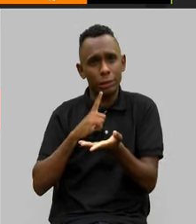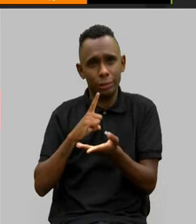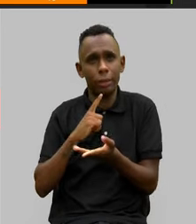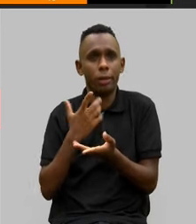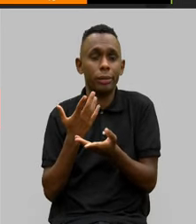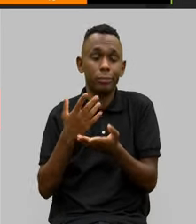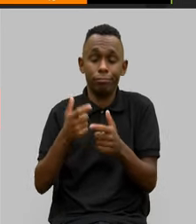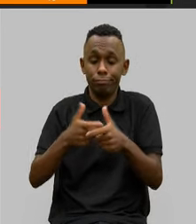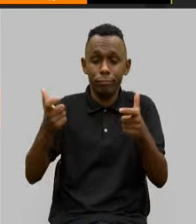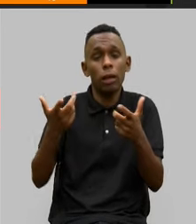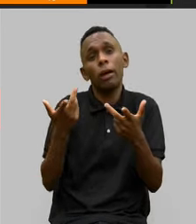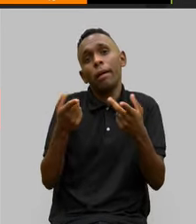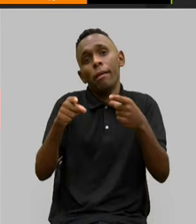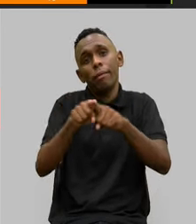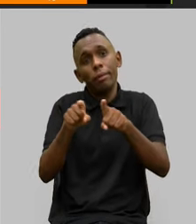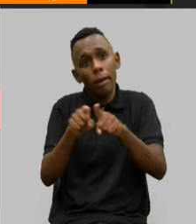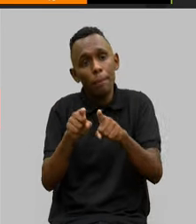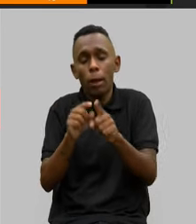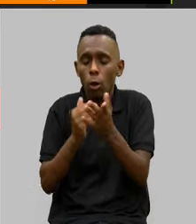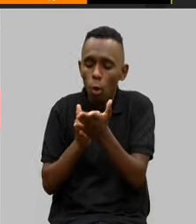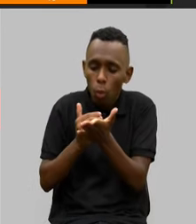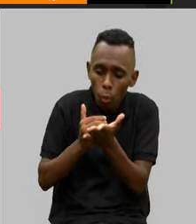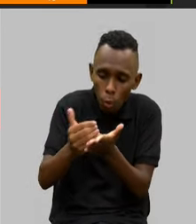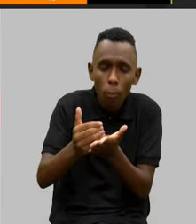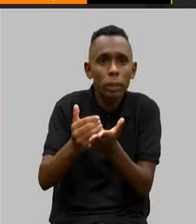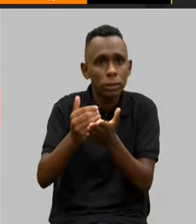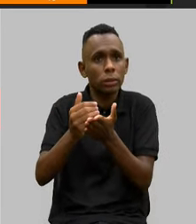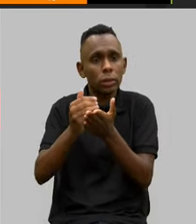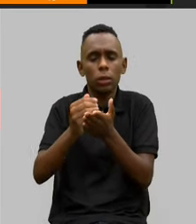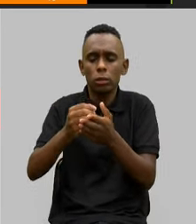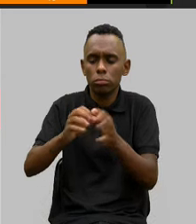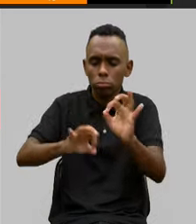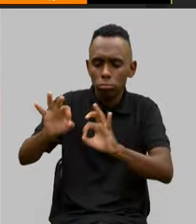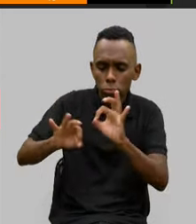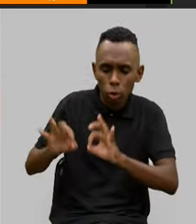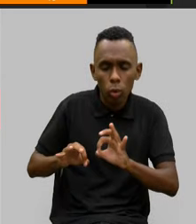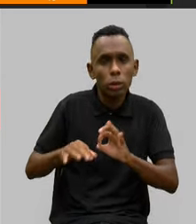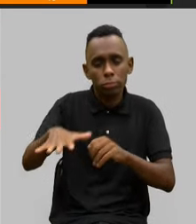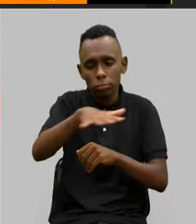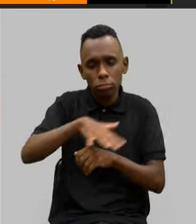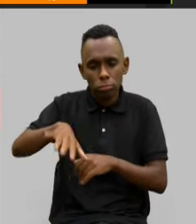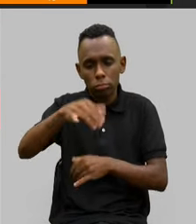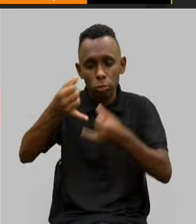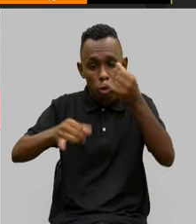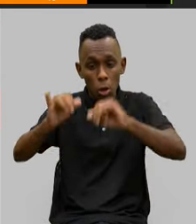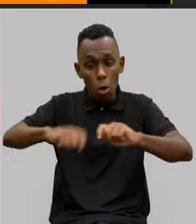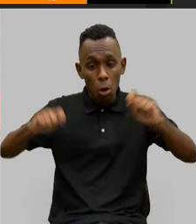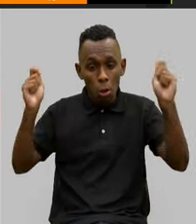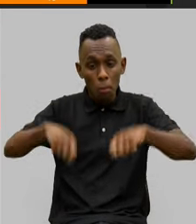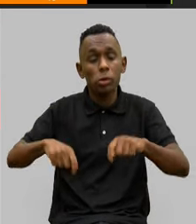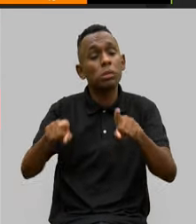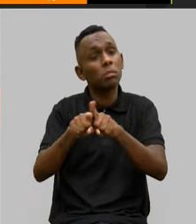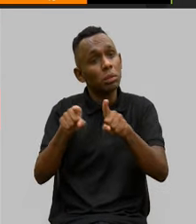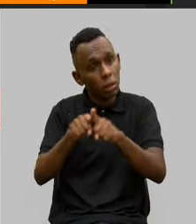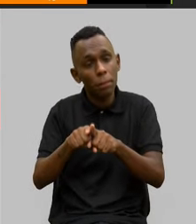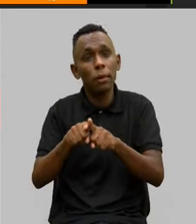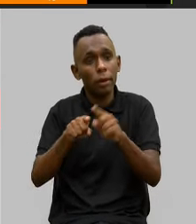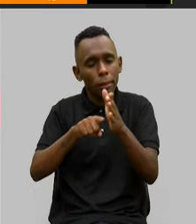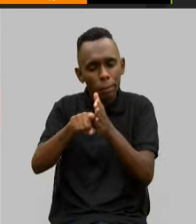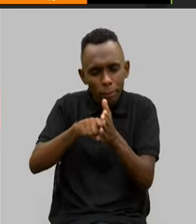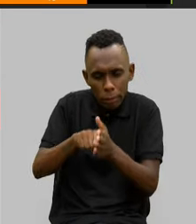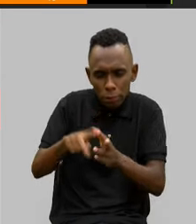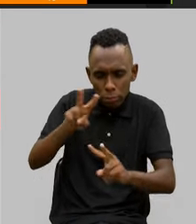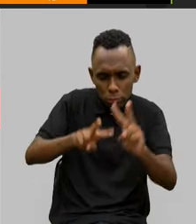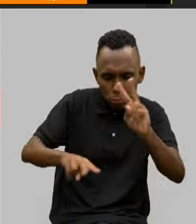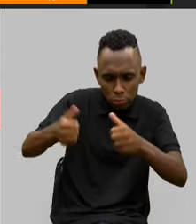vezes então a gente também tá começando a equipar o laboratório para que a gente possa também começar a fazer as análises